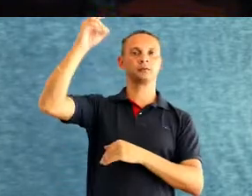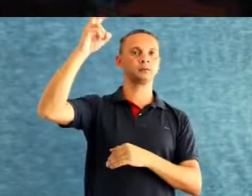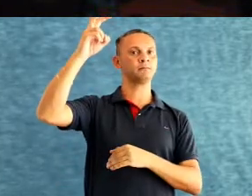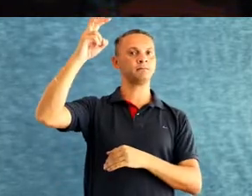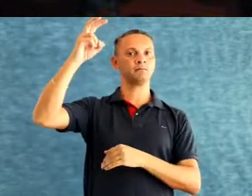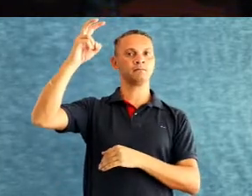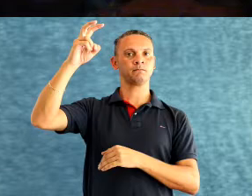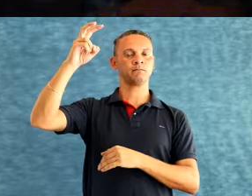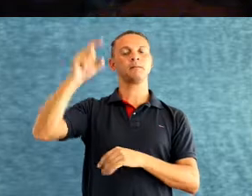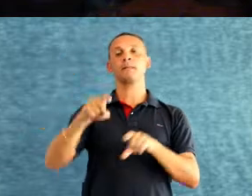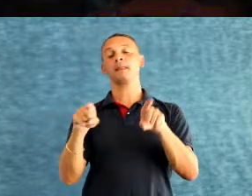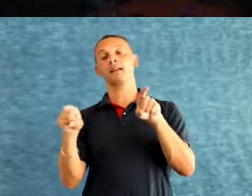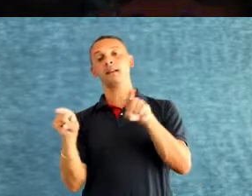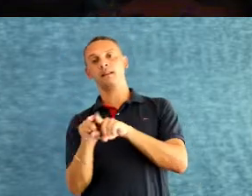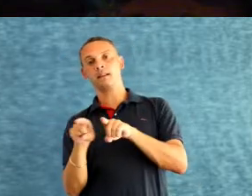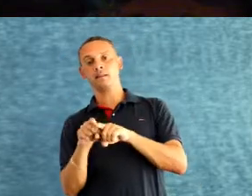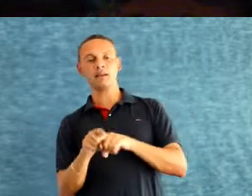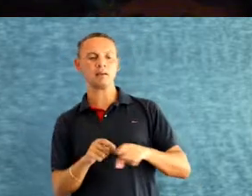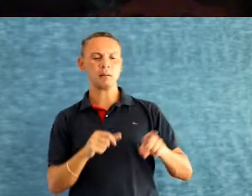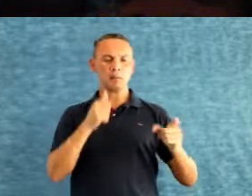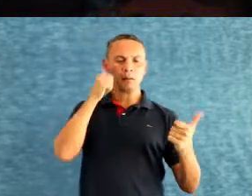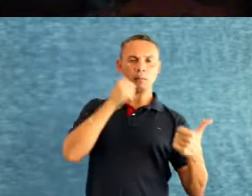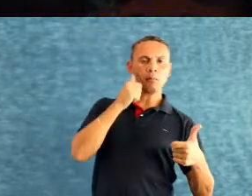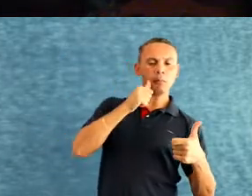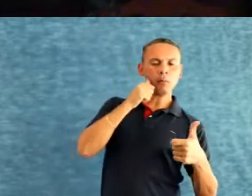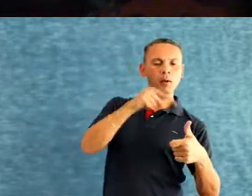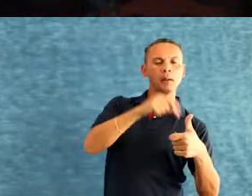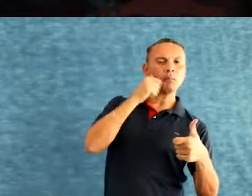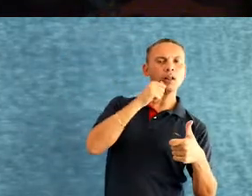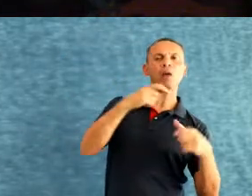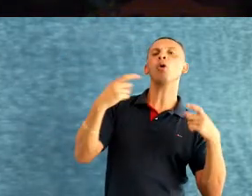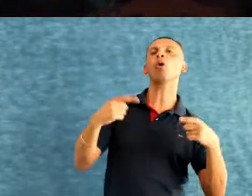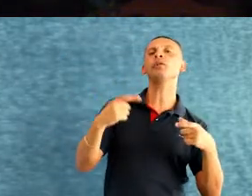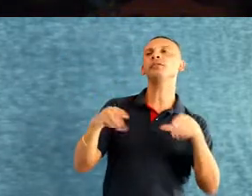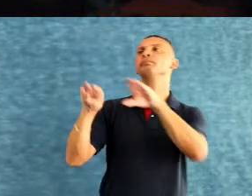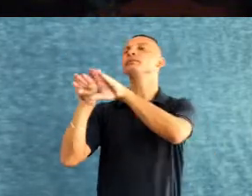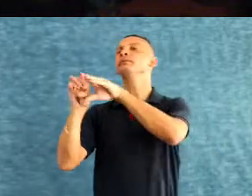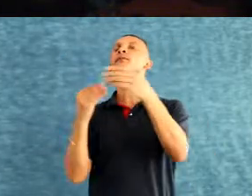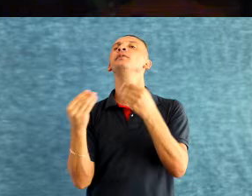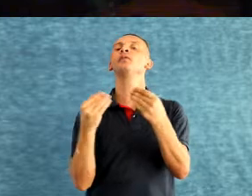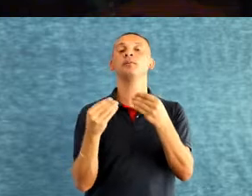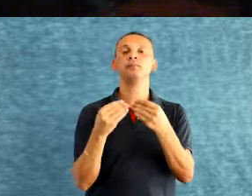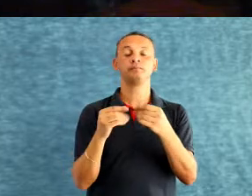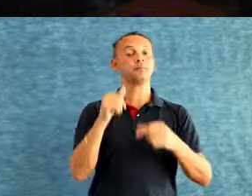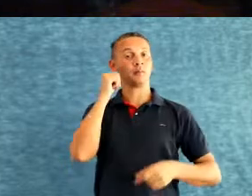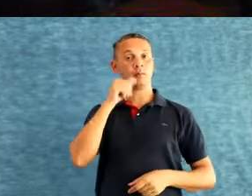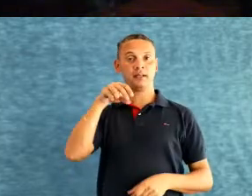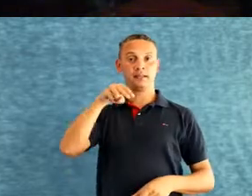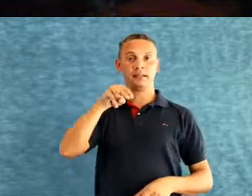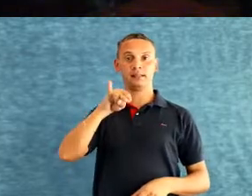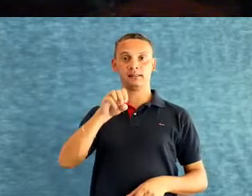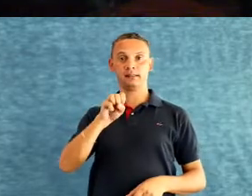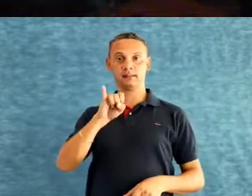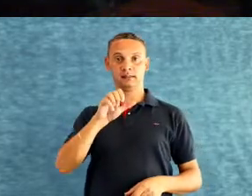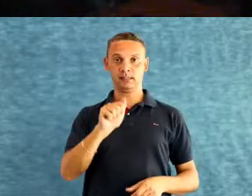ou seu atraso, com o lugar ocupado pela mulher. Nízia, em consonância com outros